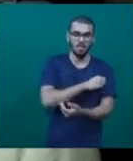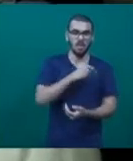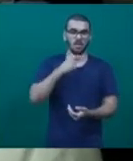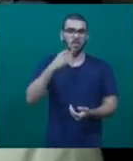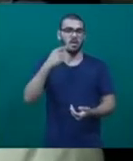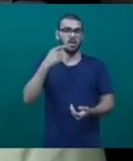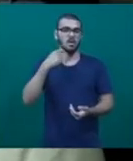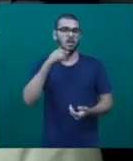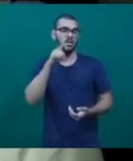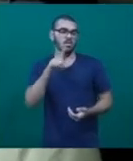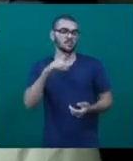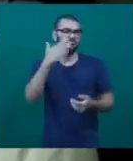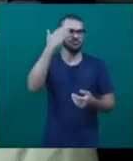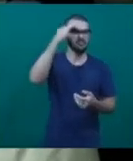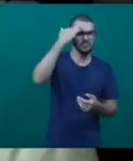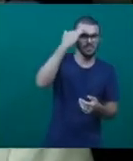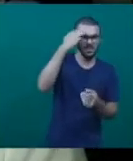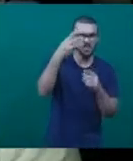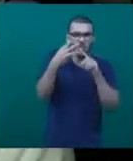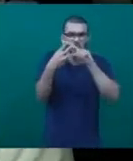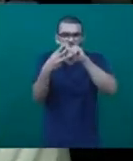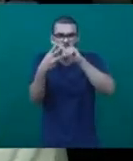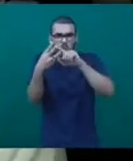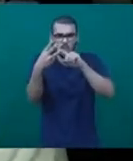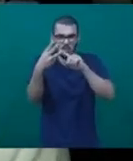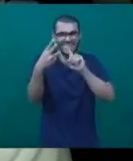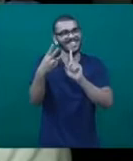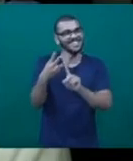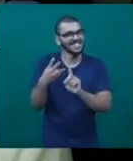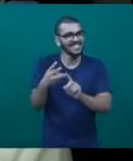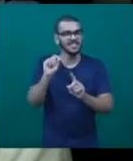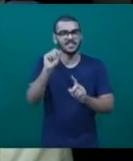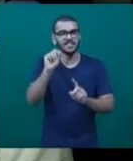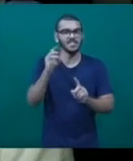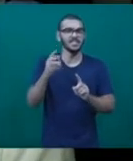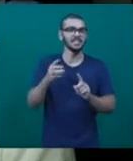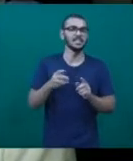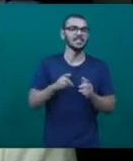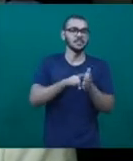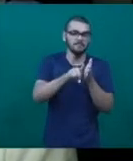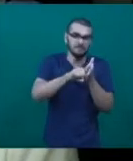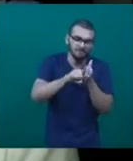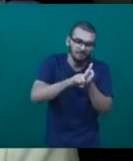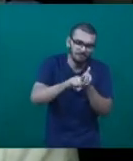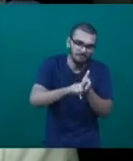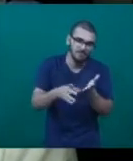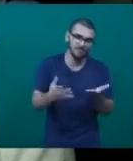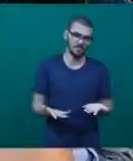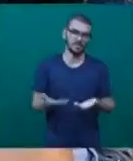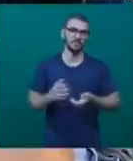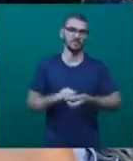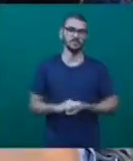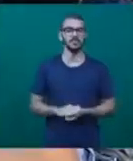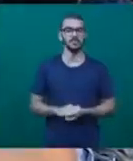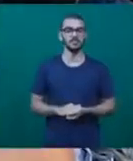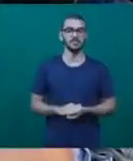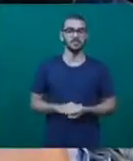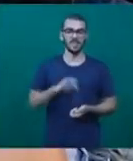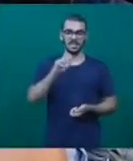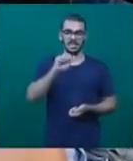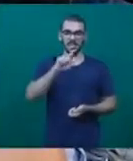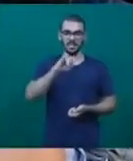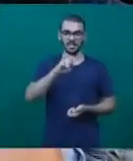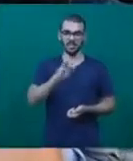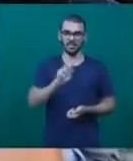melhor conhecimento sobre um desses tripés da atividade da universidade, que é preponderantemente atividade de pesquisa. A Thalita é